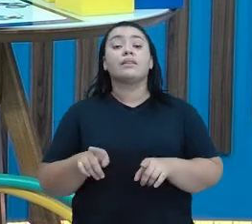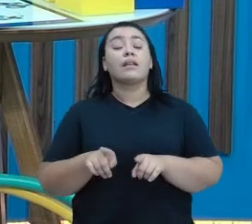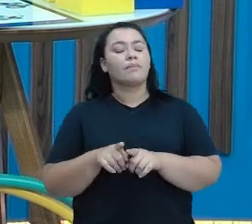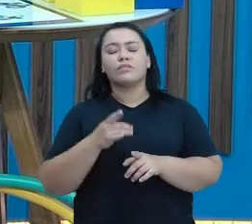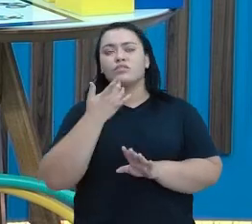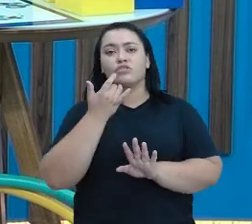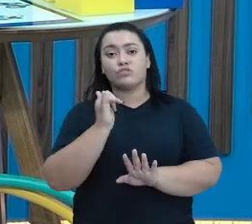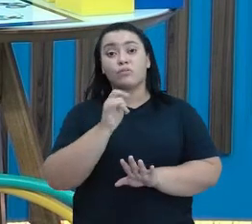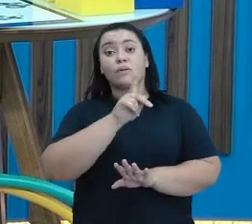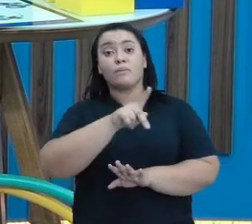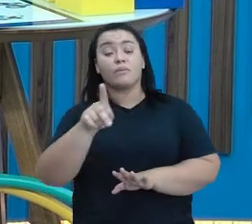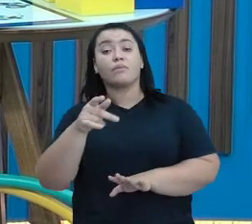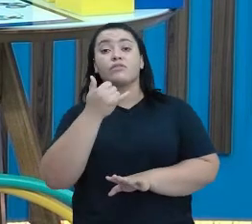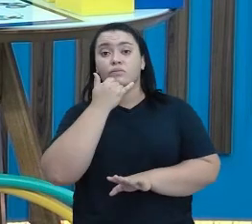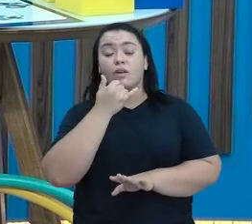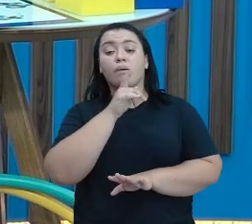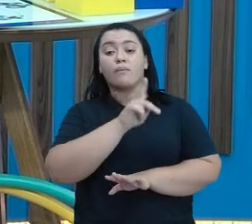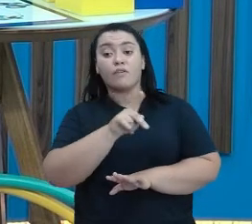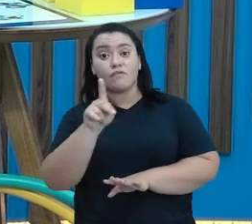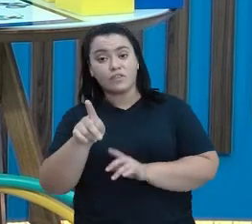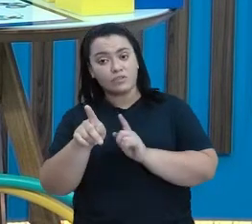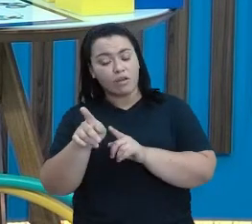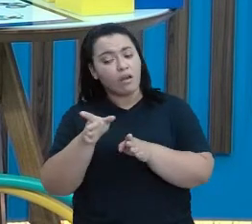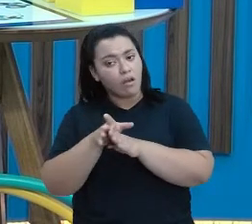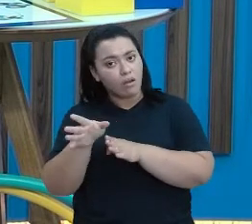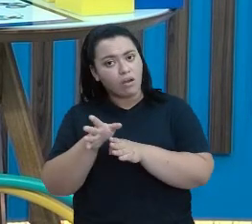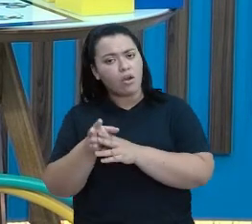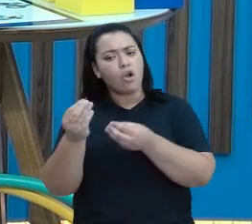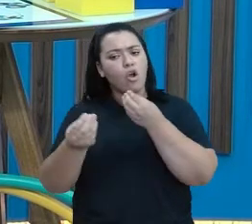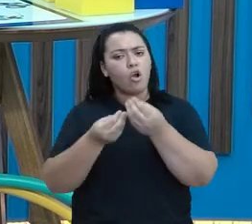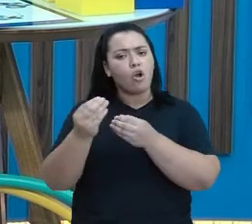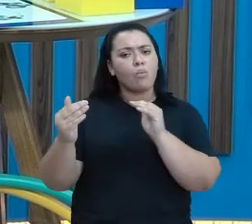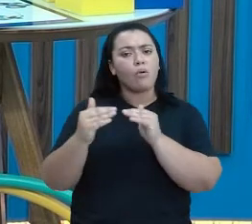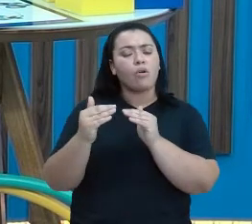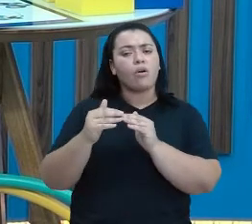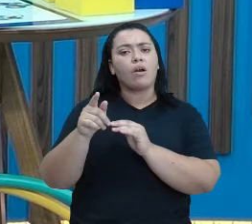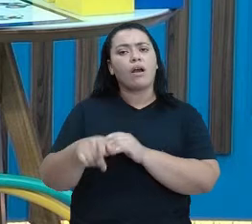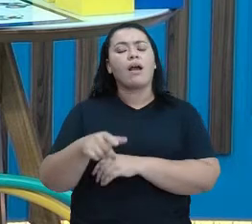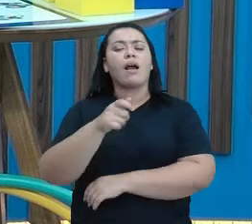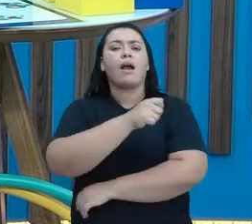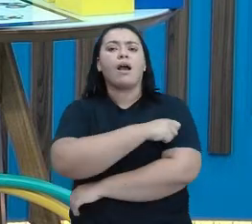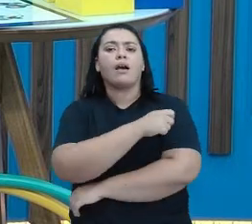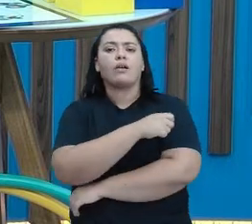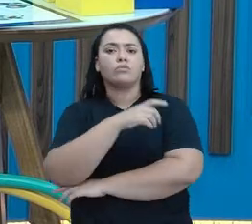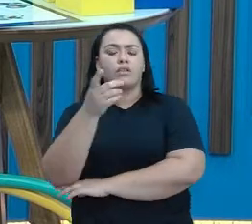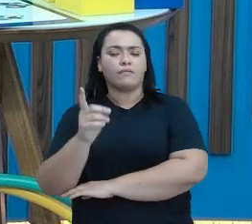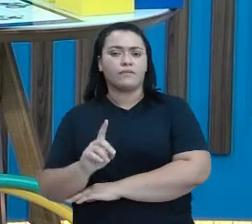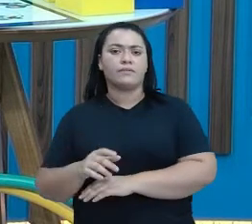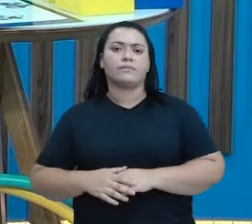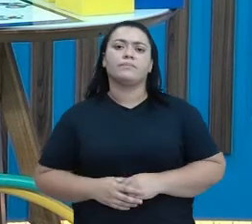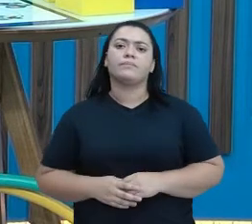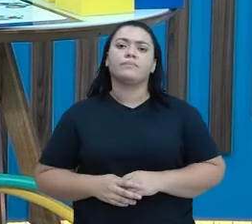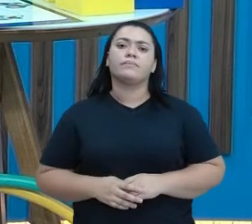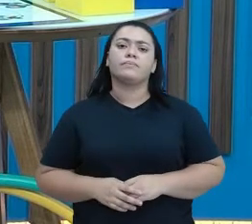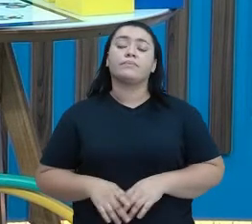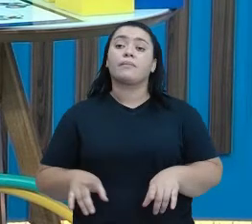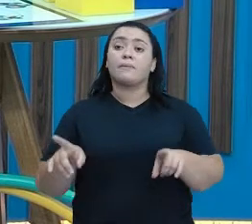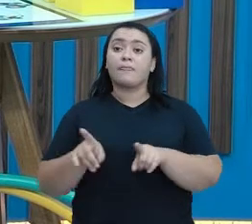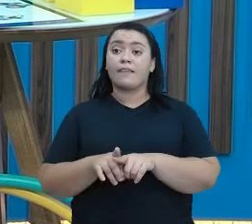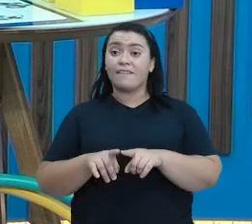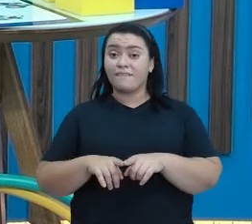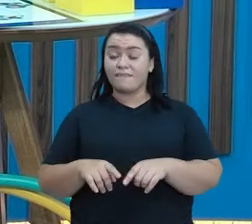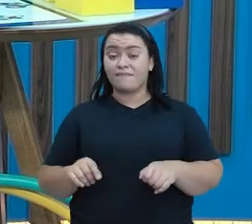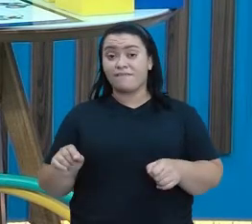professores da sala, com relação a como trabalhar com esse estudante. Ele vai